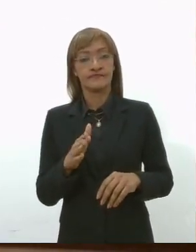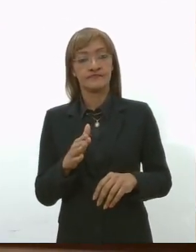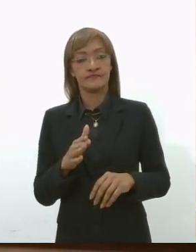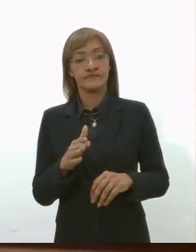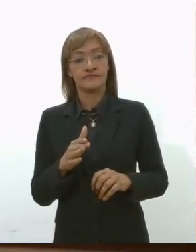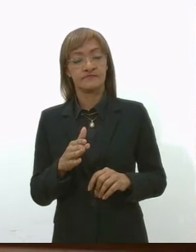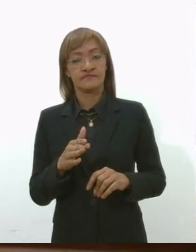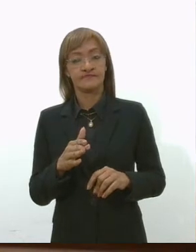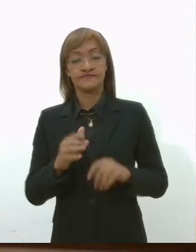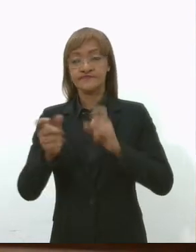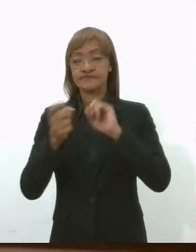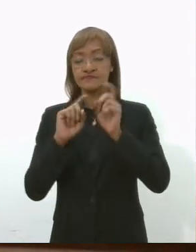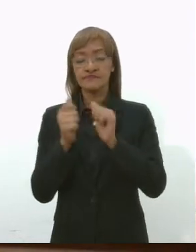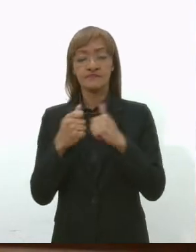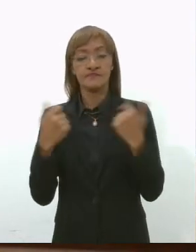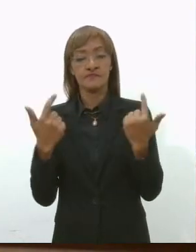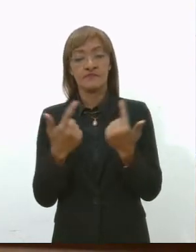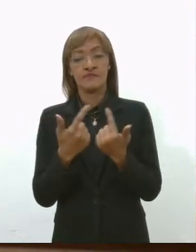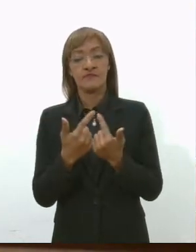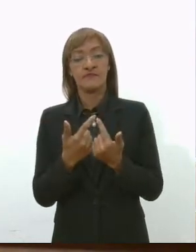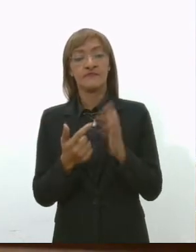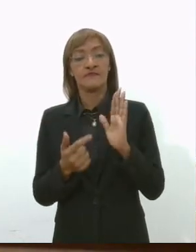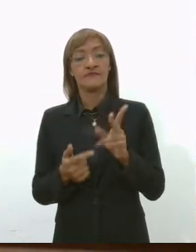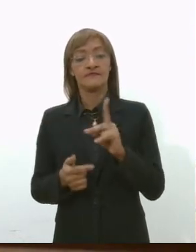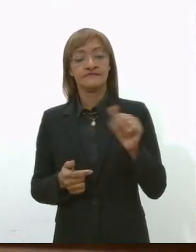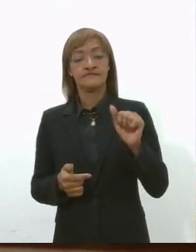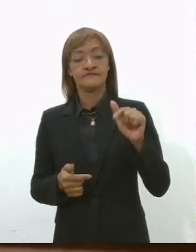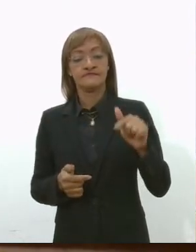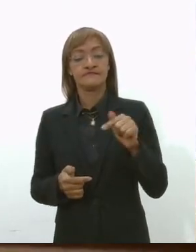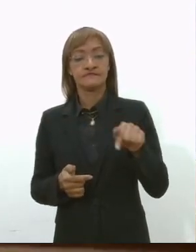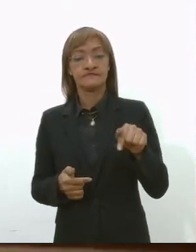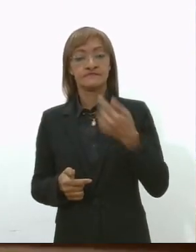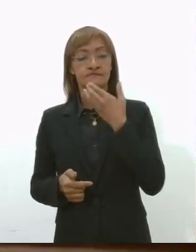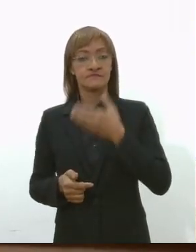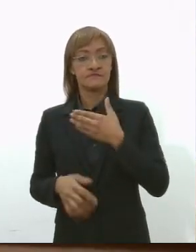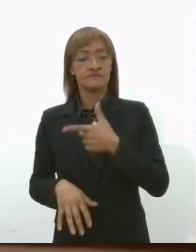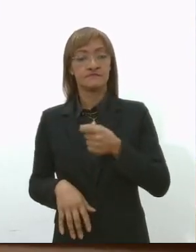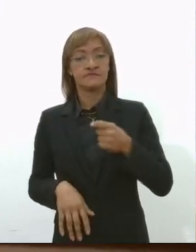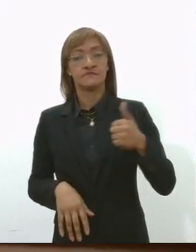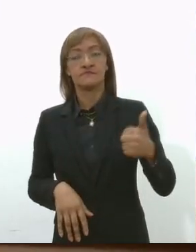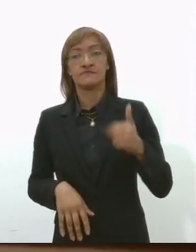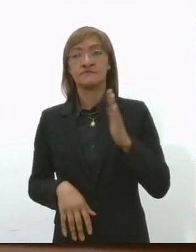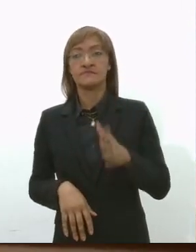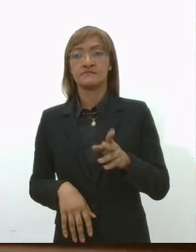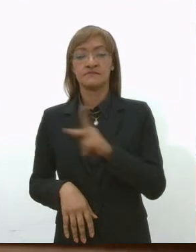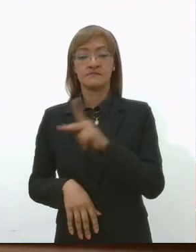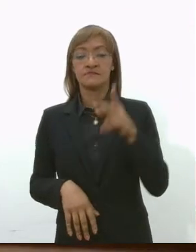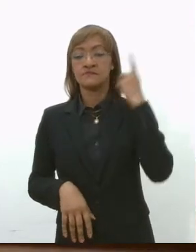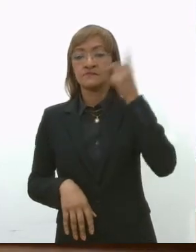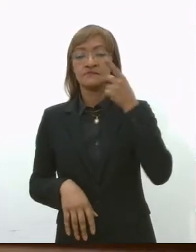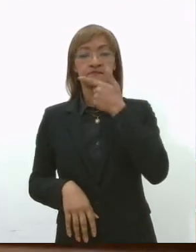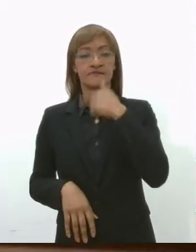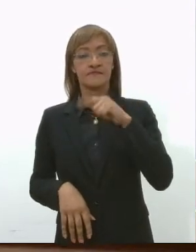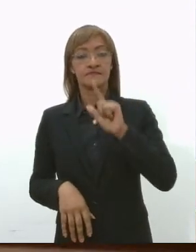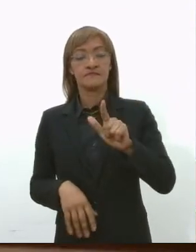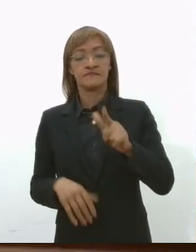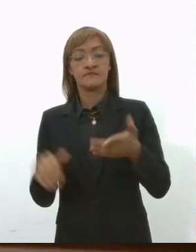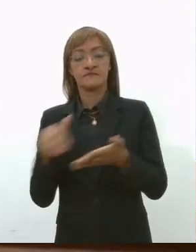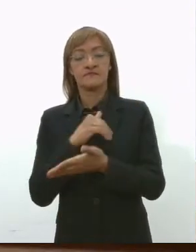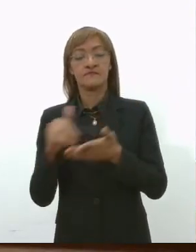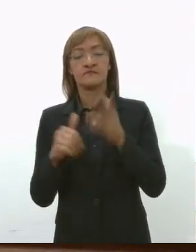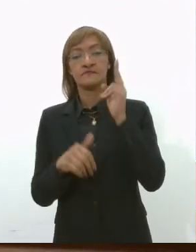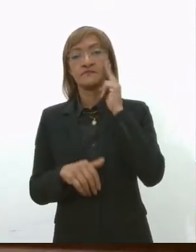Sessão Extraordinária da Assembleia Legislativa do Estado de Sergipe, realizada em 7 de dezembro de 2021, com a presidência do excelentíssimo senhor deputado Luciano Bispo, secretariado pelos deputados